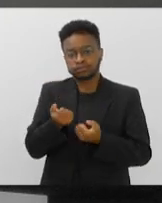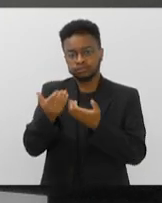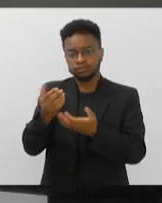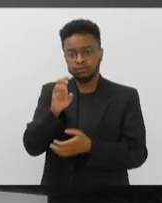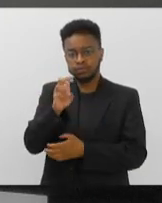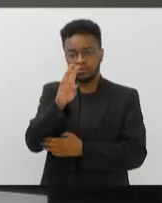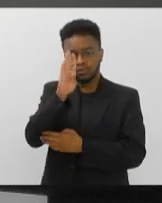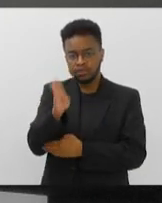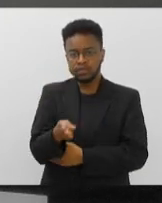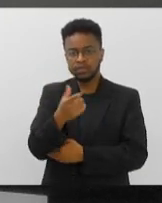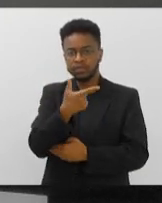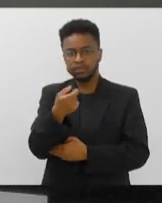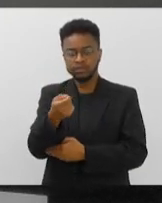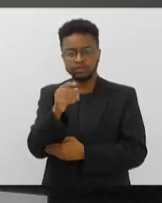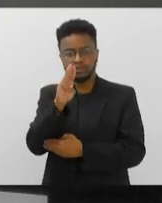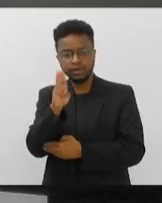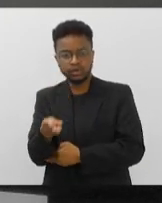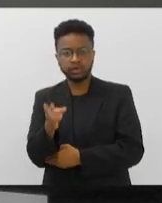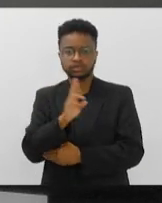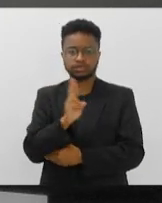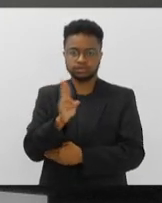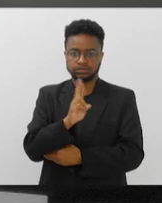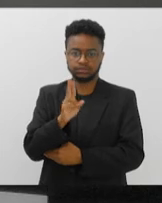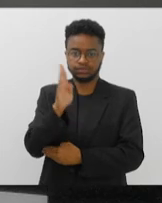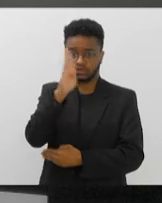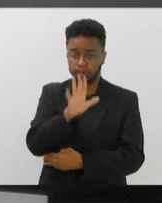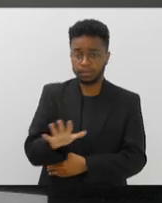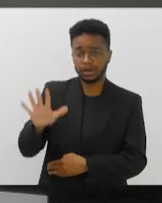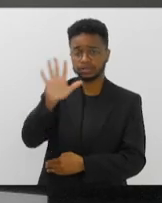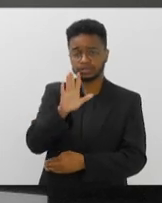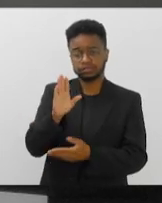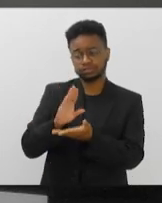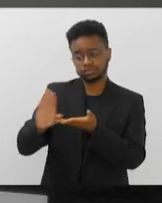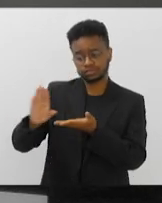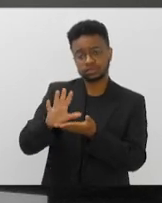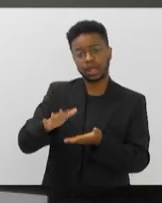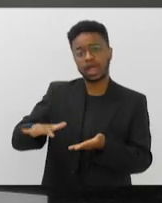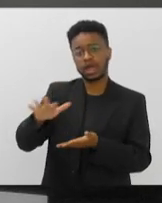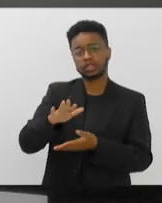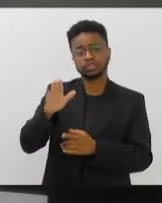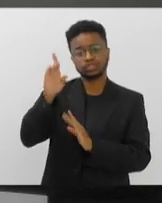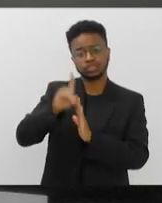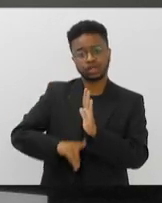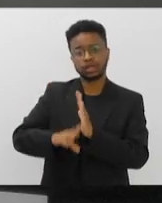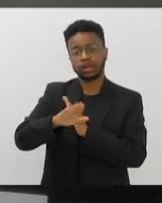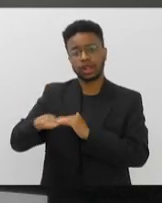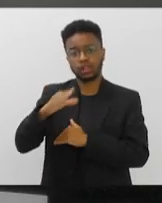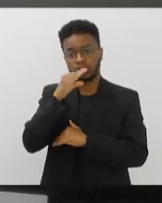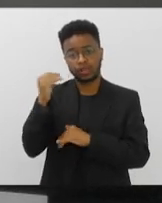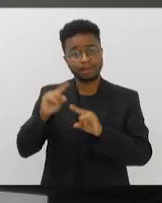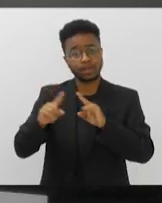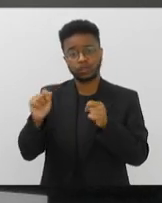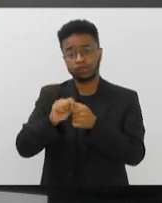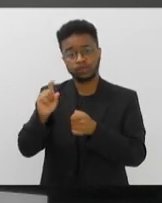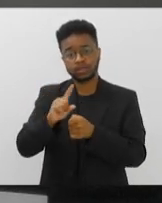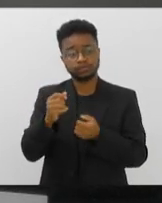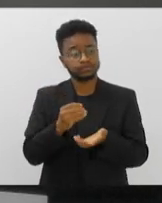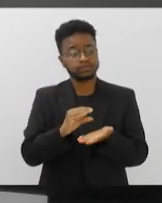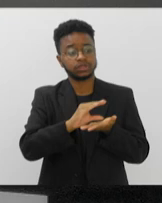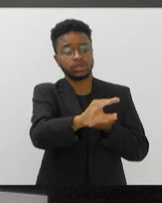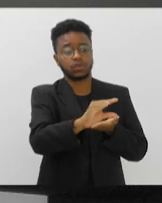bilhões 200 milhões de reais no Brasil inteiro para os fundos de direitos da criança adolescente que não foram foram para Brasília pro